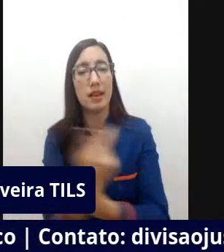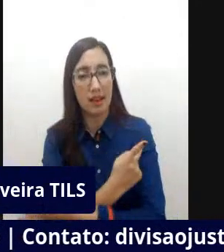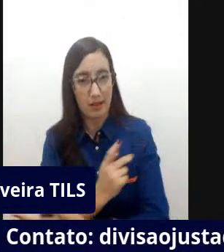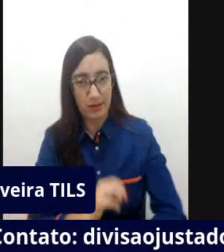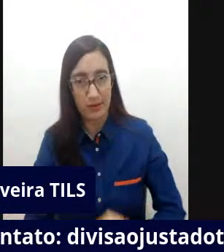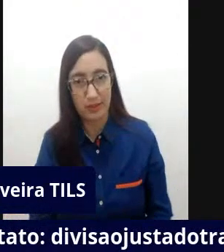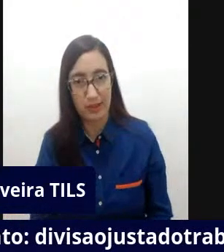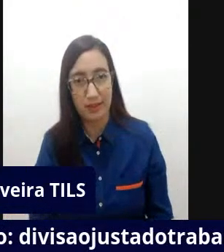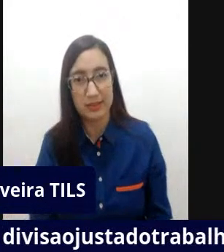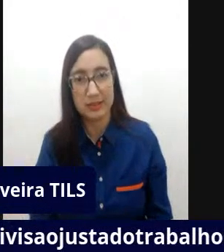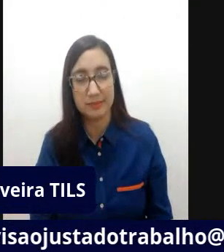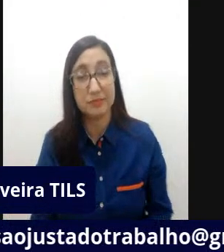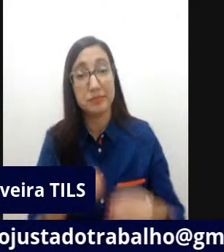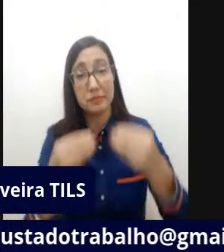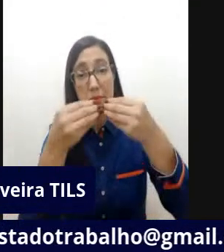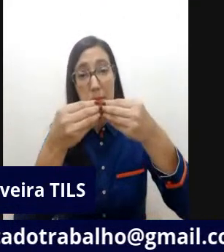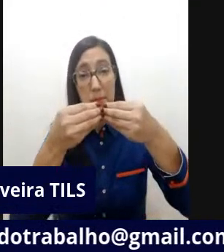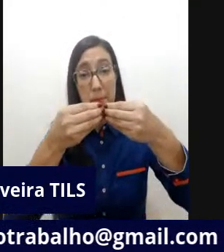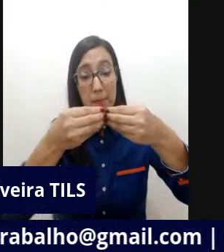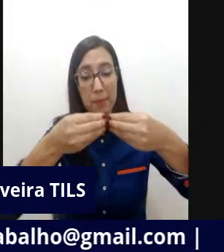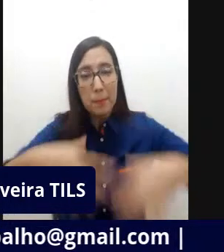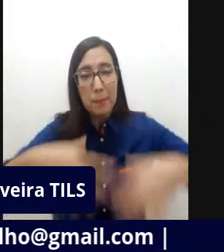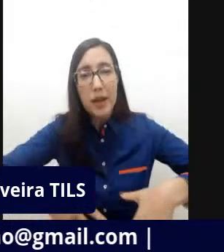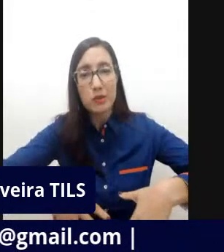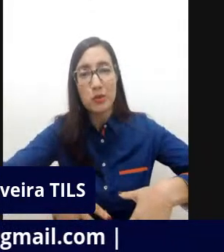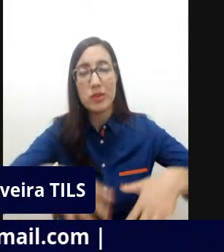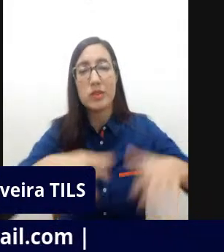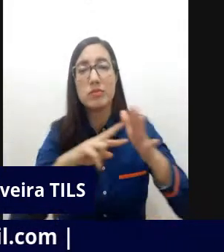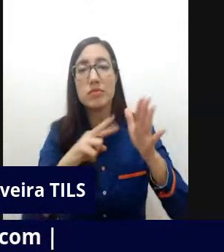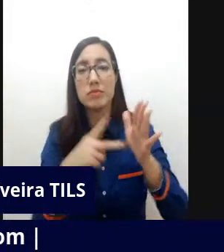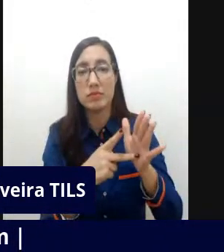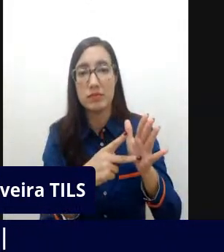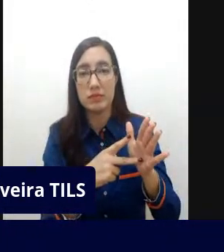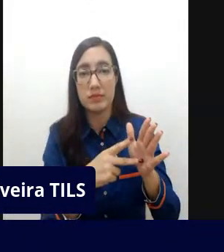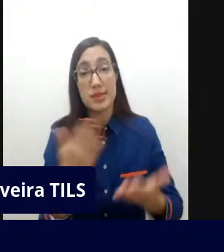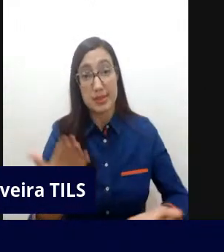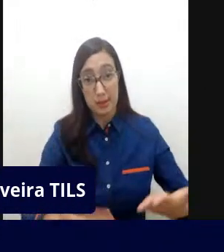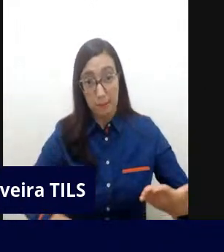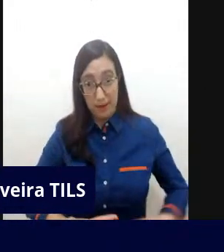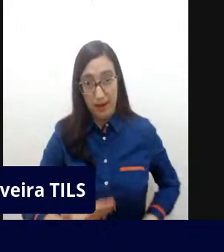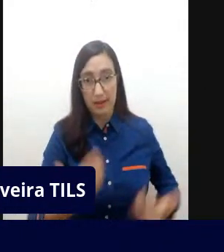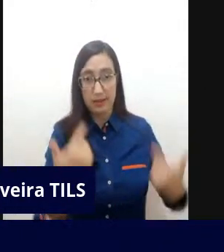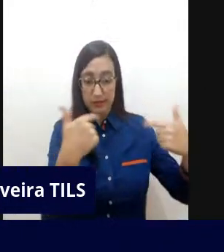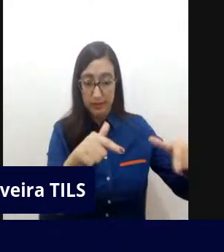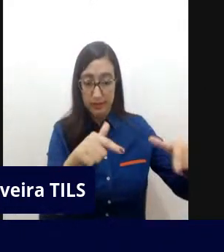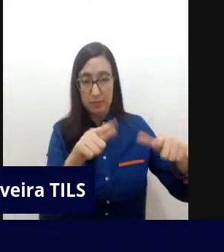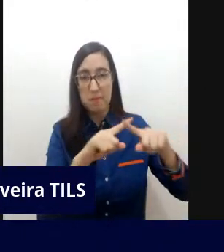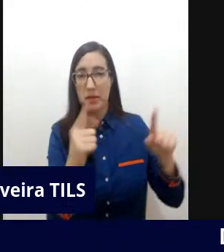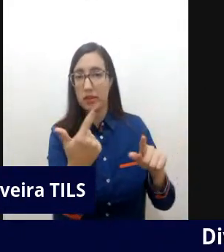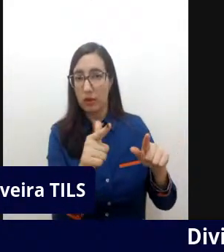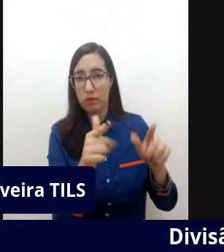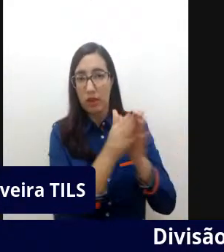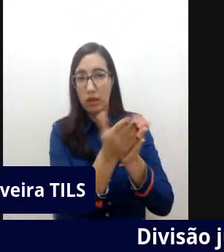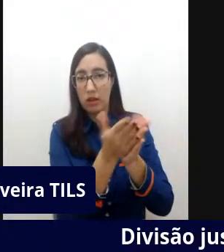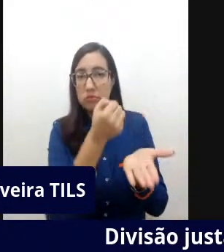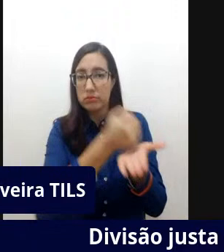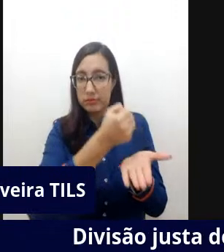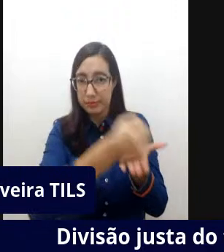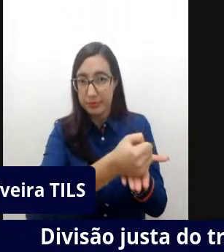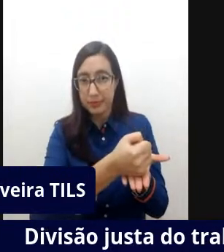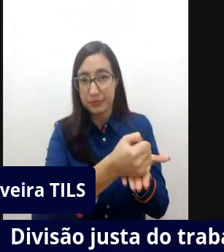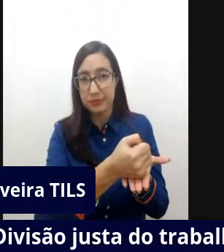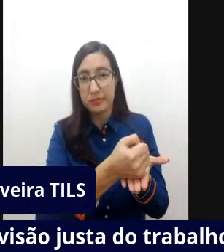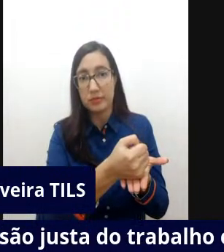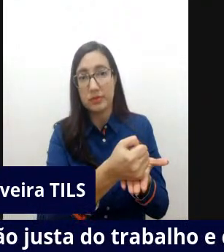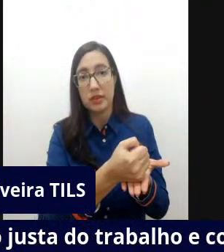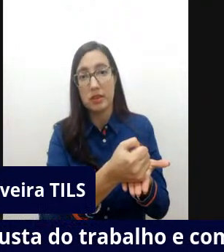está trabalhando sem carteira assinada, então o empregador não pode pedir a suspensão